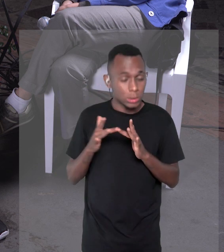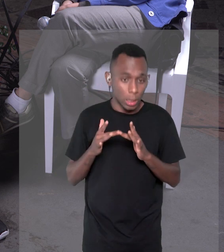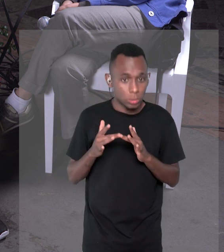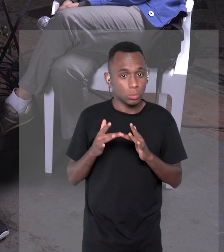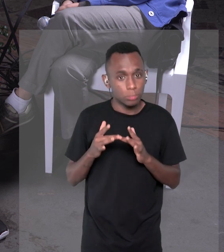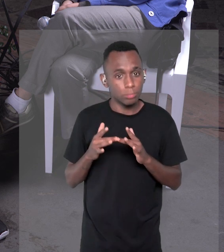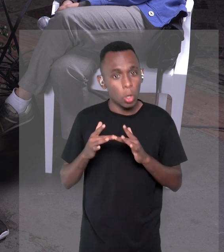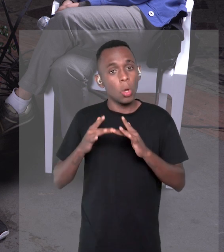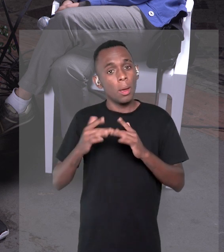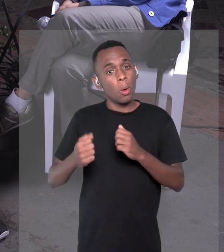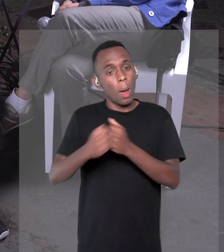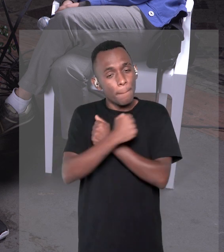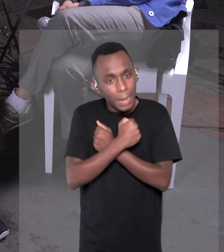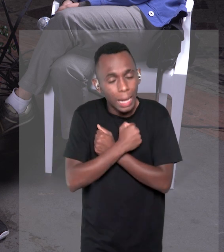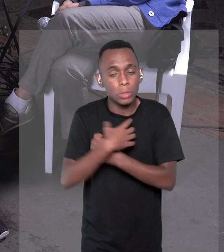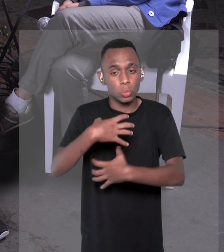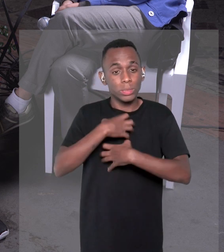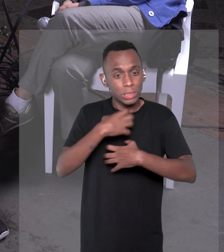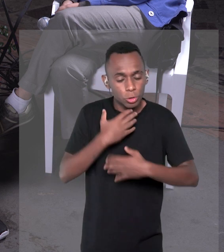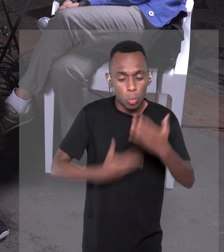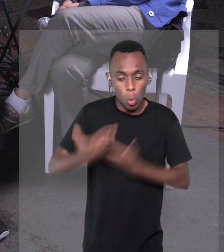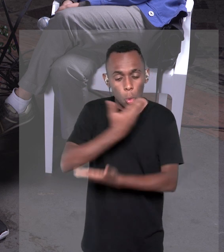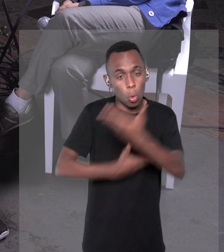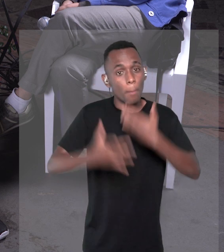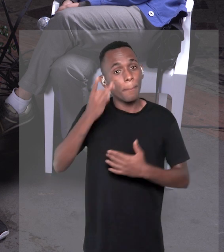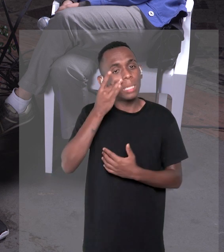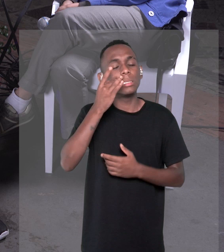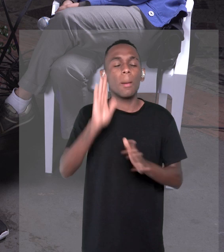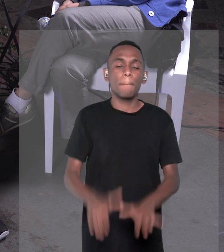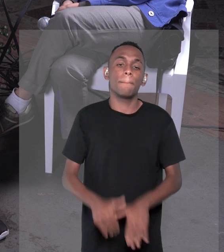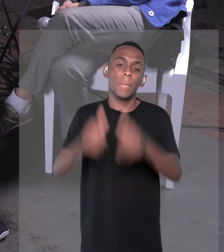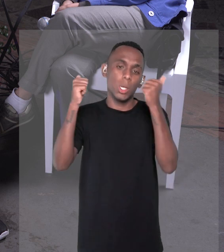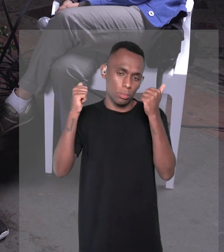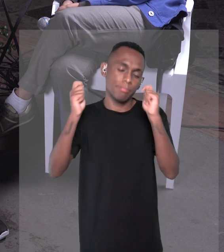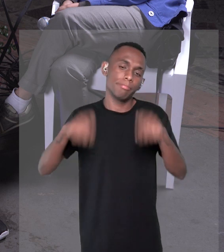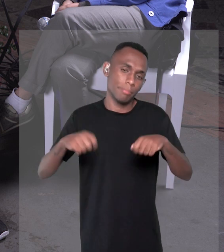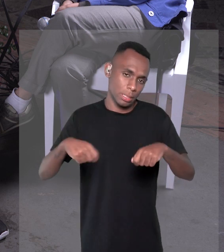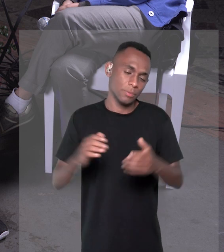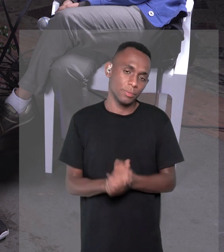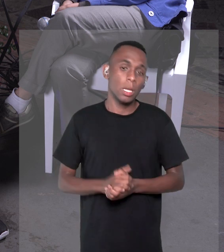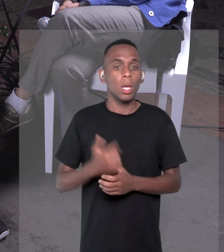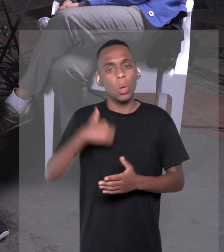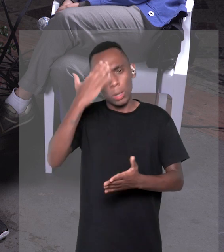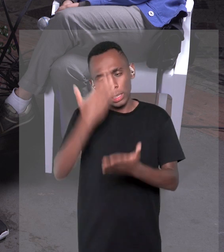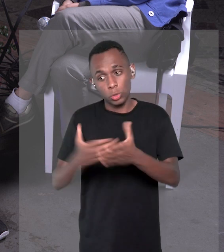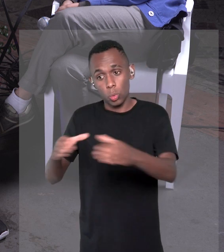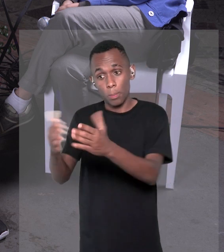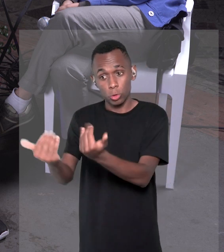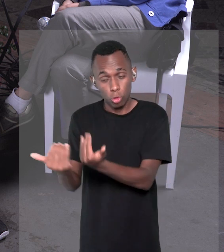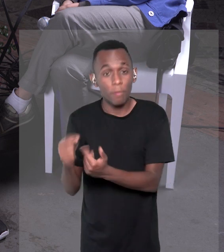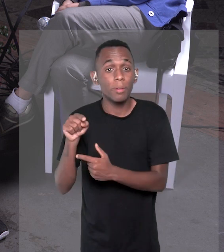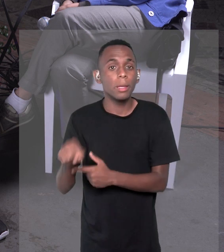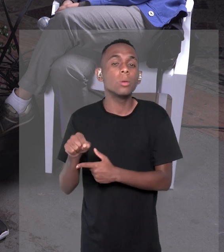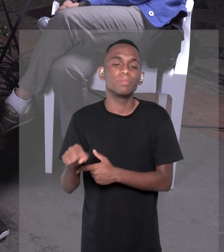queremos conversar, queremos encontrar. Eu acho que nisso a nossa geração tem mais abertura, mas eu acho que